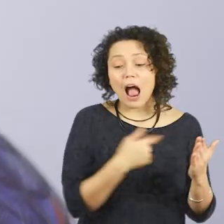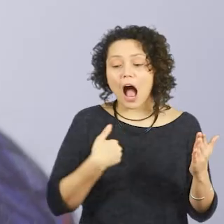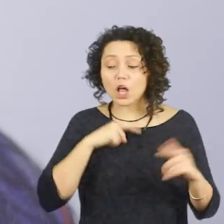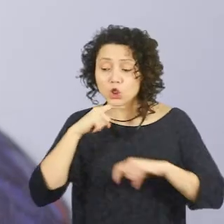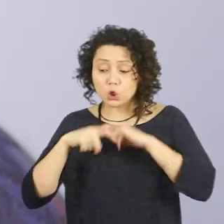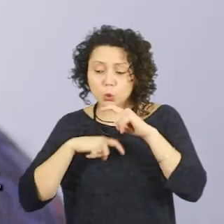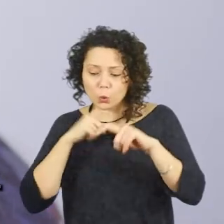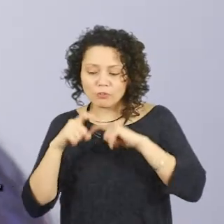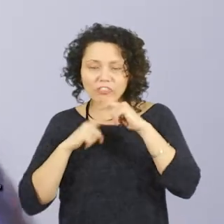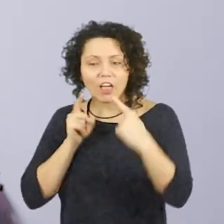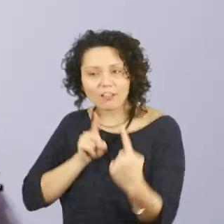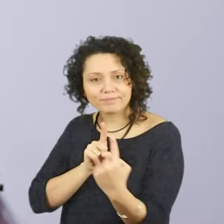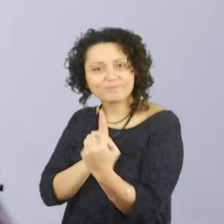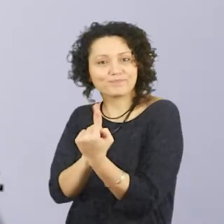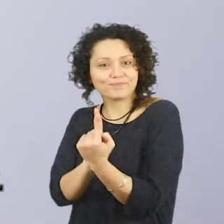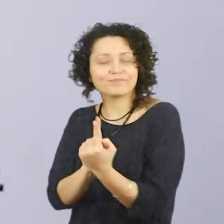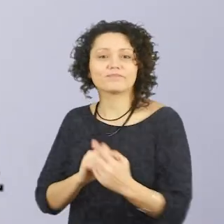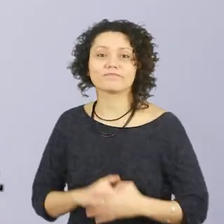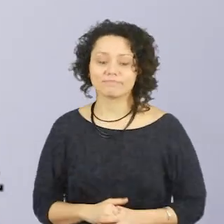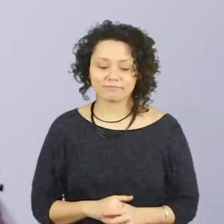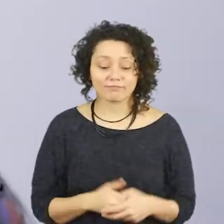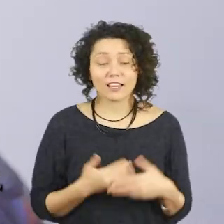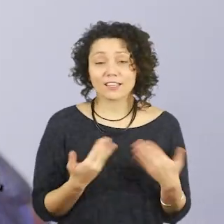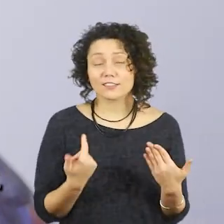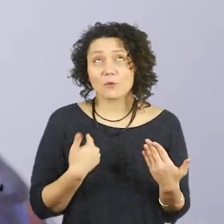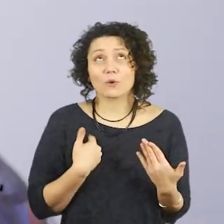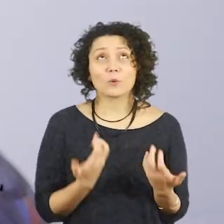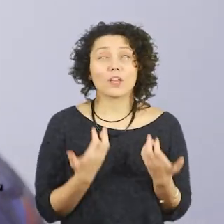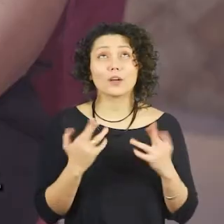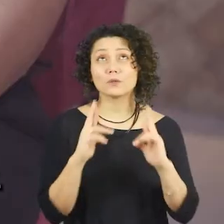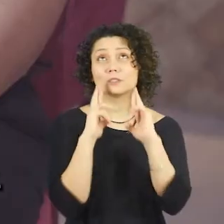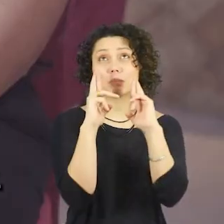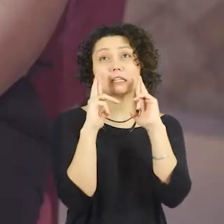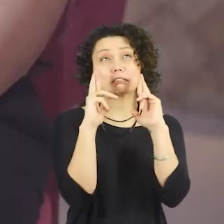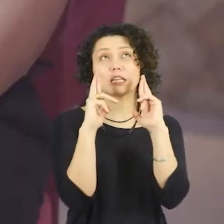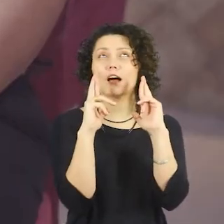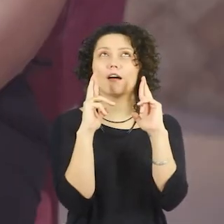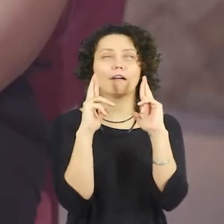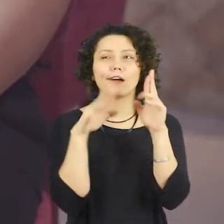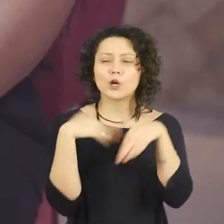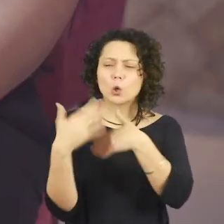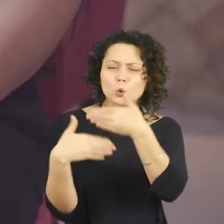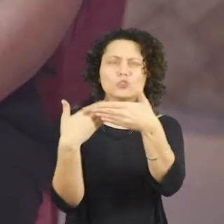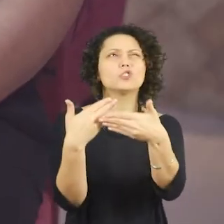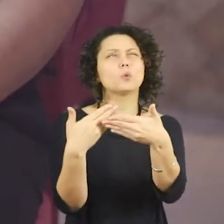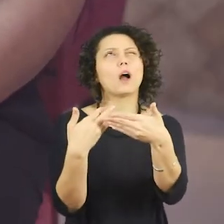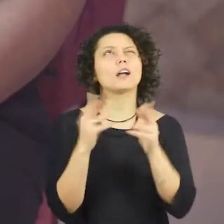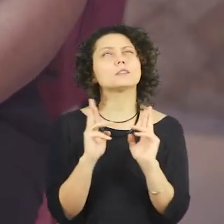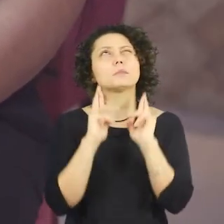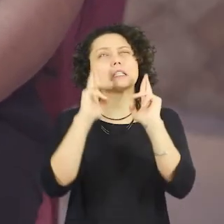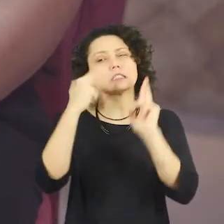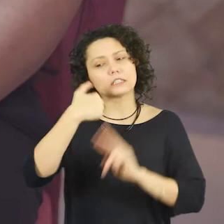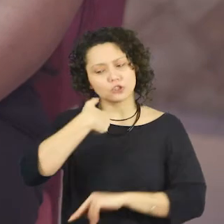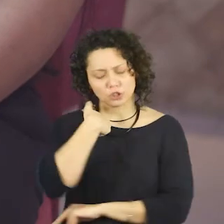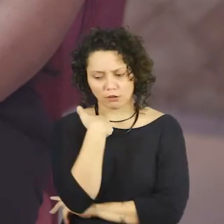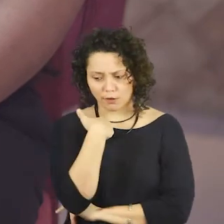também. Participar do Engaja me voltou a esperança de continuar, sabe? Esperança de que eu